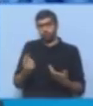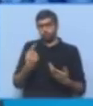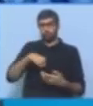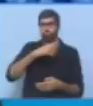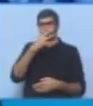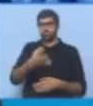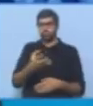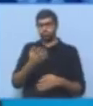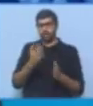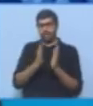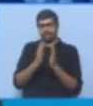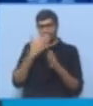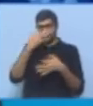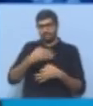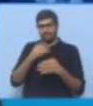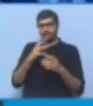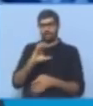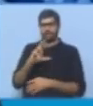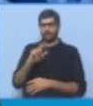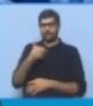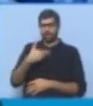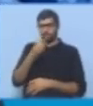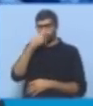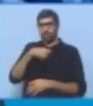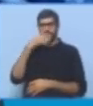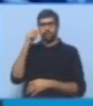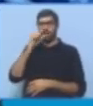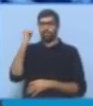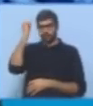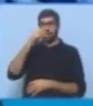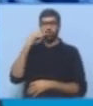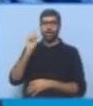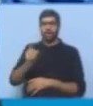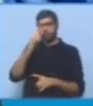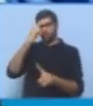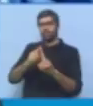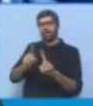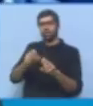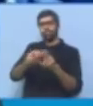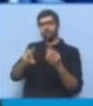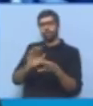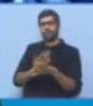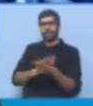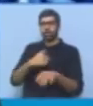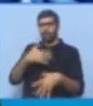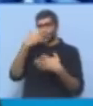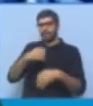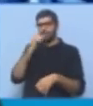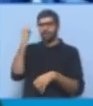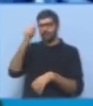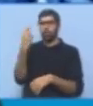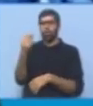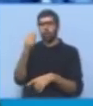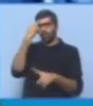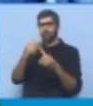nós dizemos no credo que uma pessoa, quando é batizada, justamente os adultos, é para a remissão dos pecados. Creio não só batismo para a remissão dos pecados. Quer dizer, uma